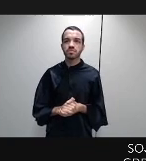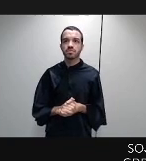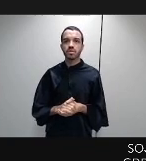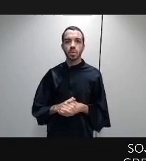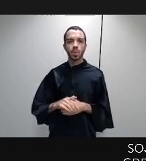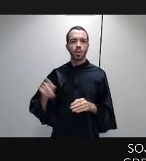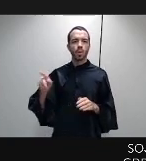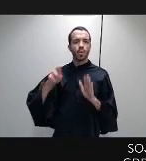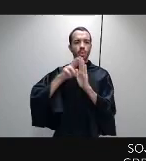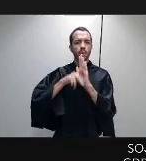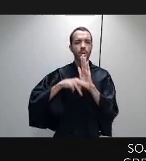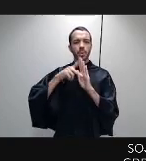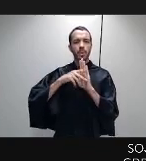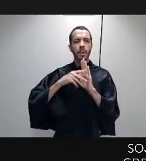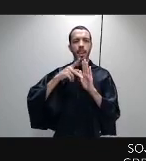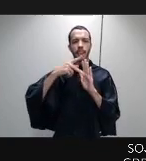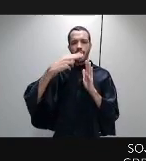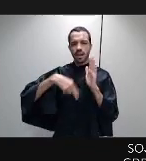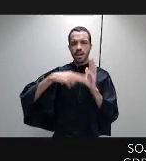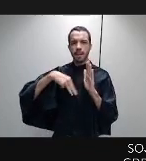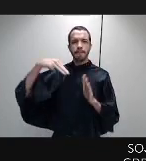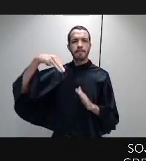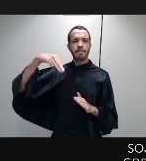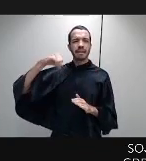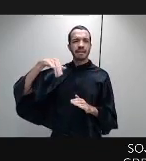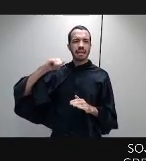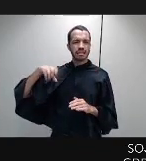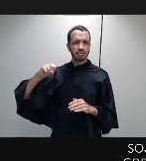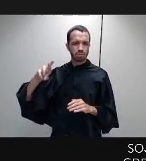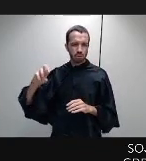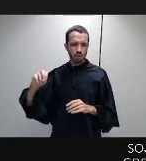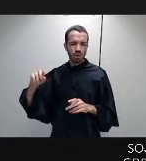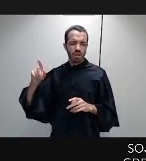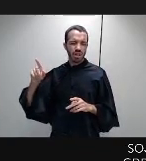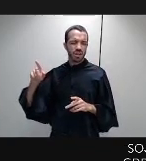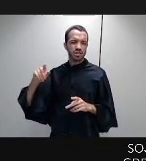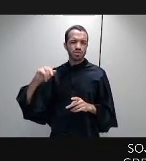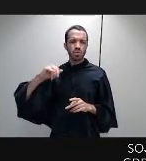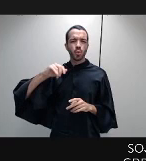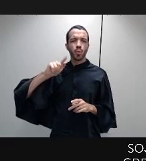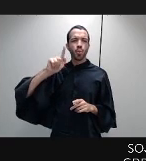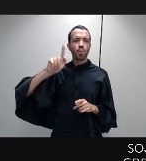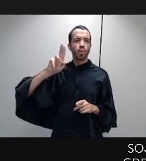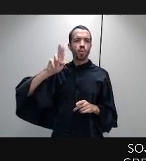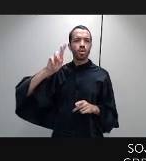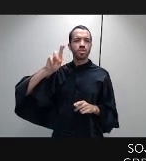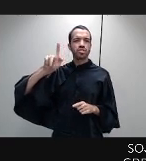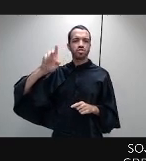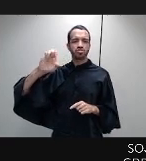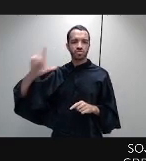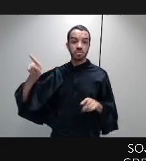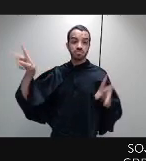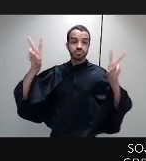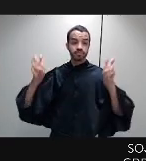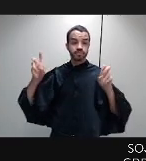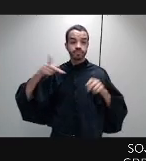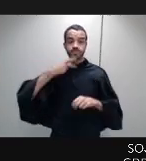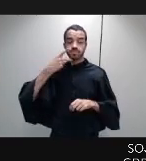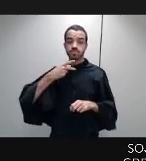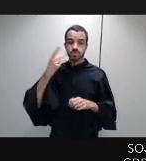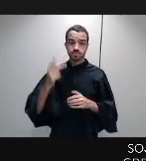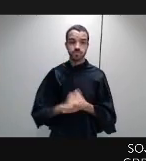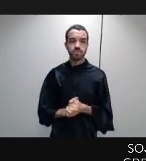de Faria é de 14 3D 18 e concluiu "a todos a relativa a responsabilidade